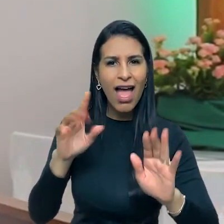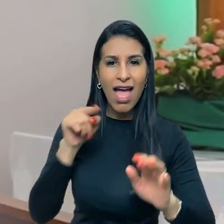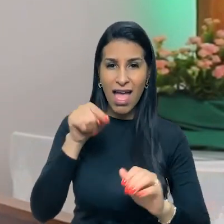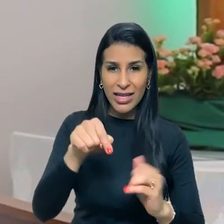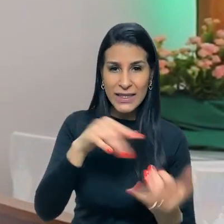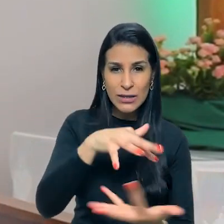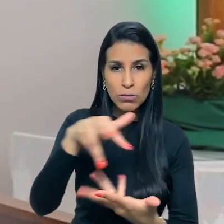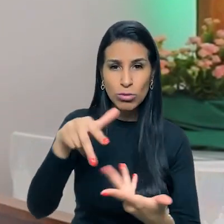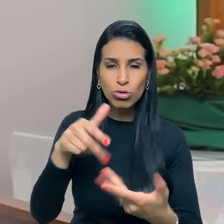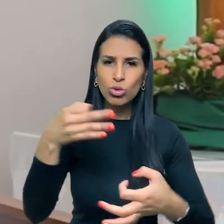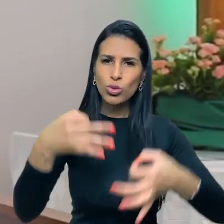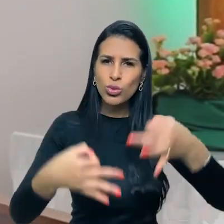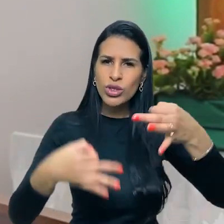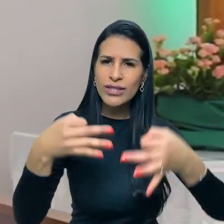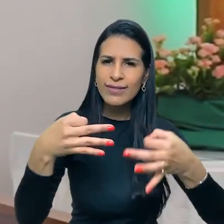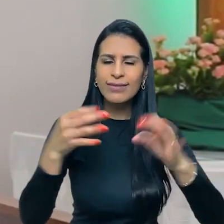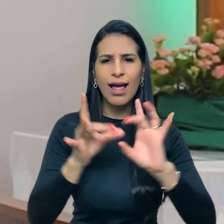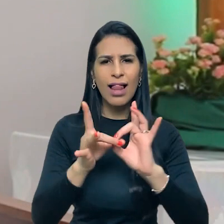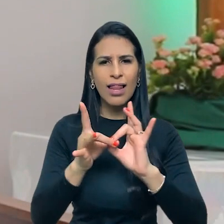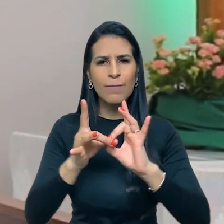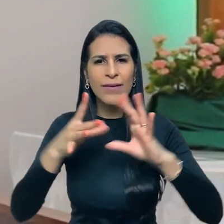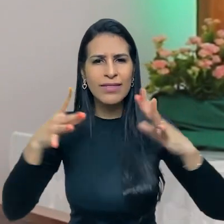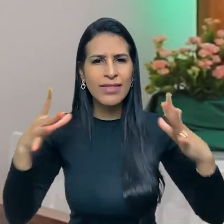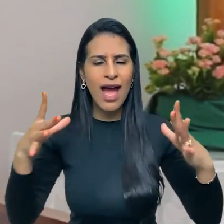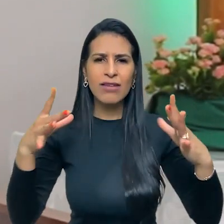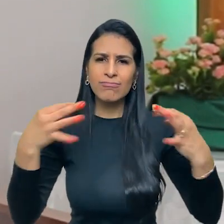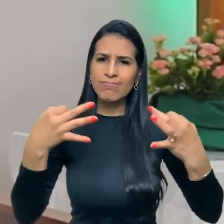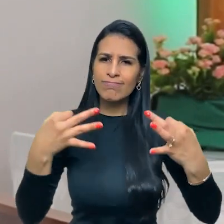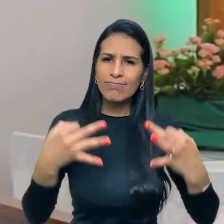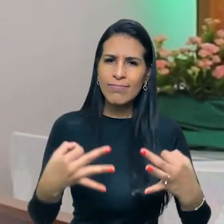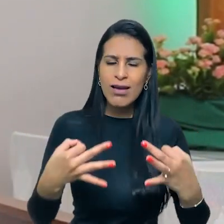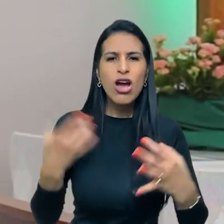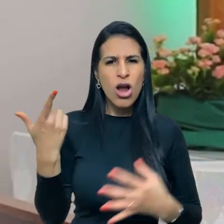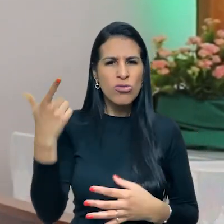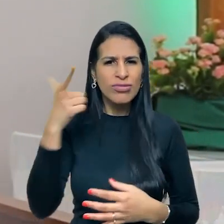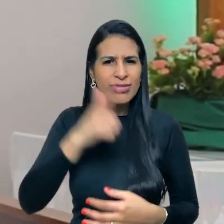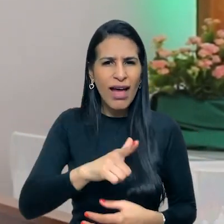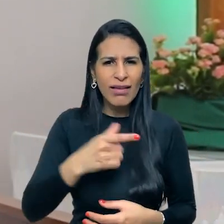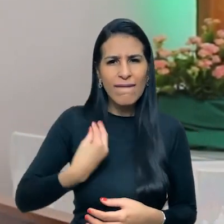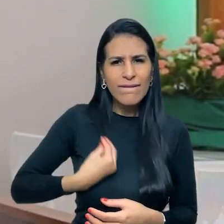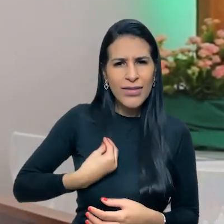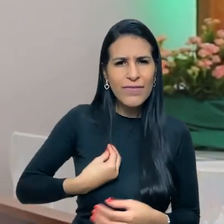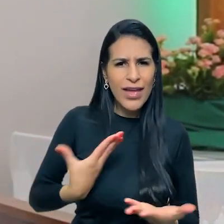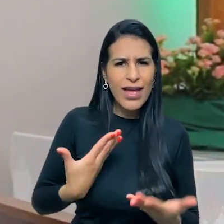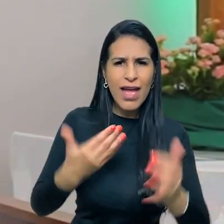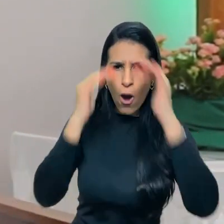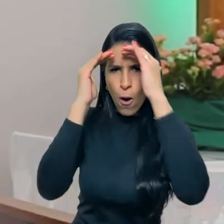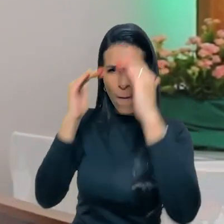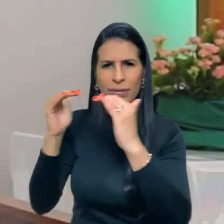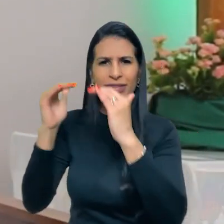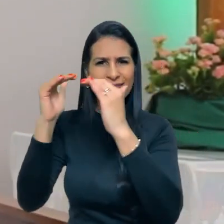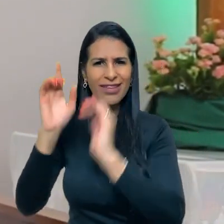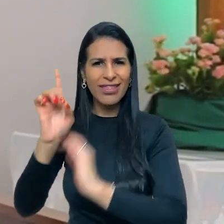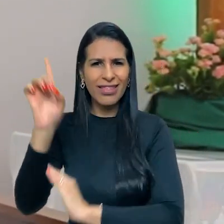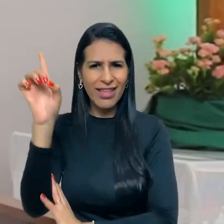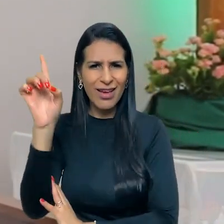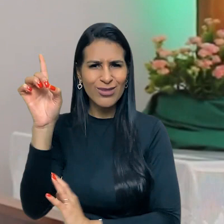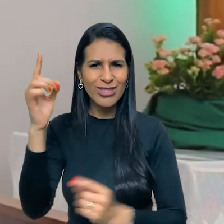possível viver neste mundo com justiça, liberdade, com dignidade, dentro dos propósitos de